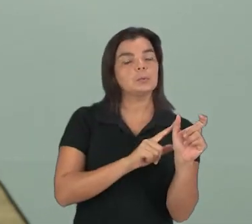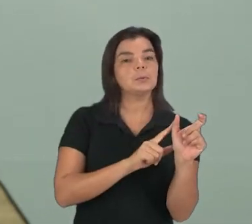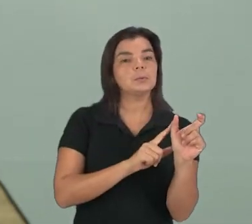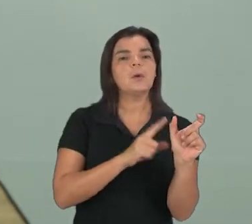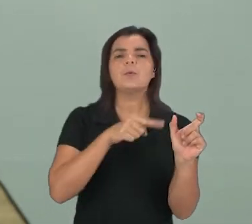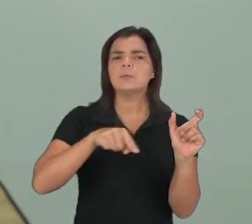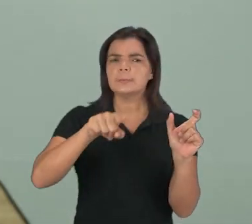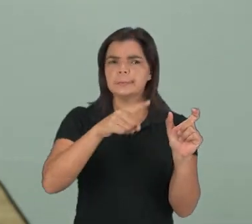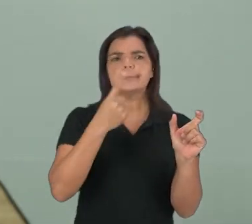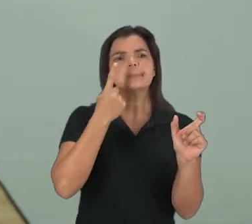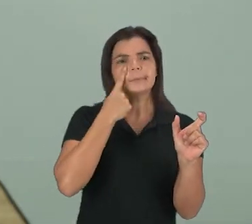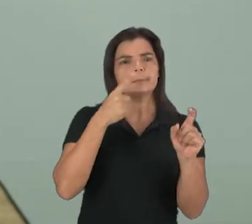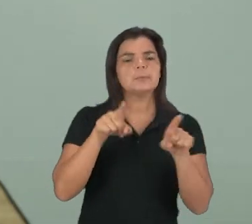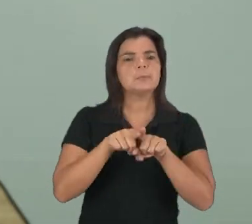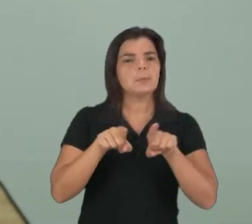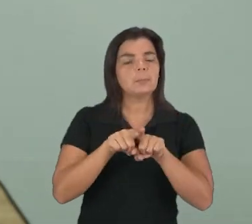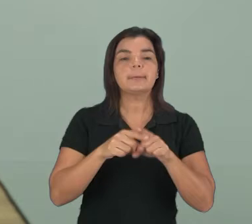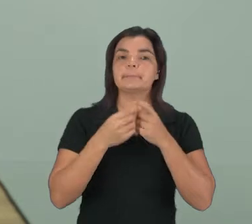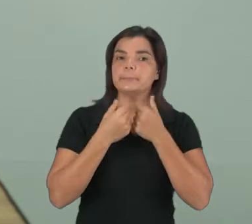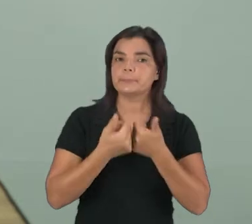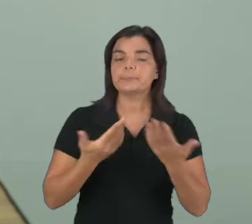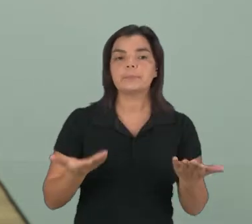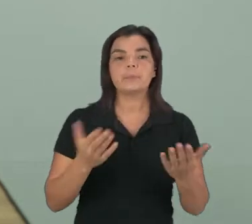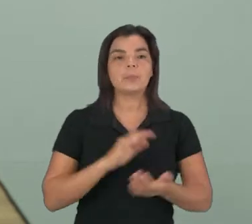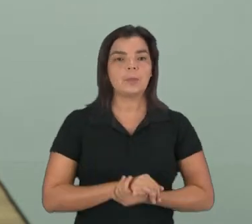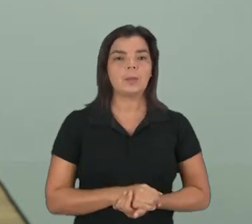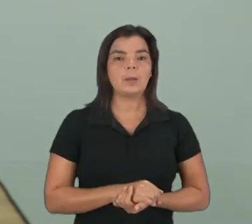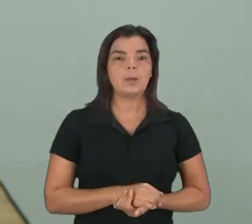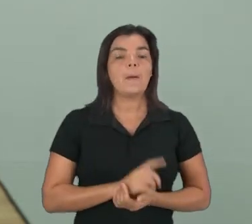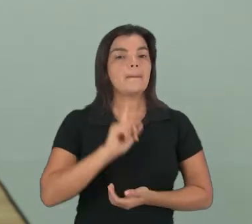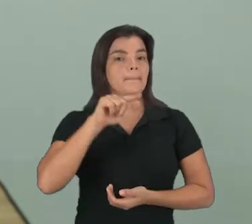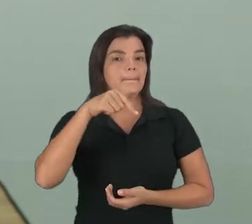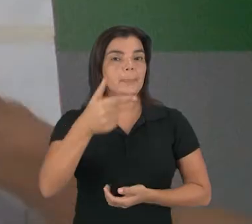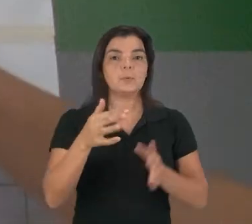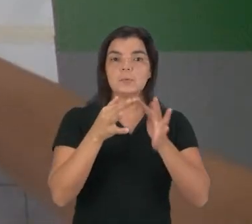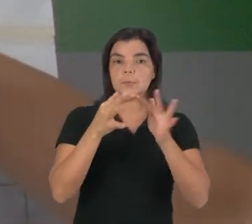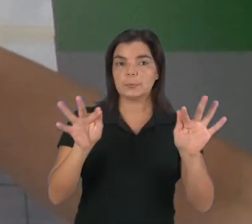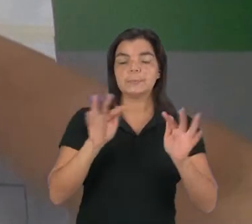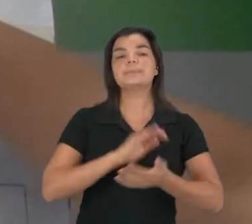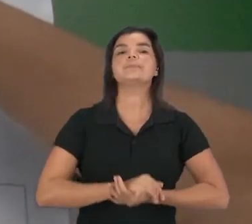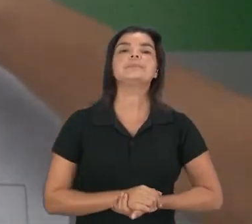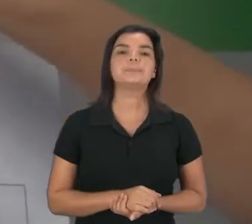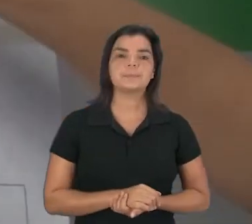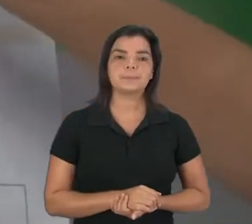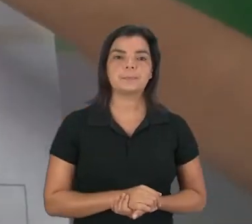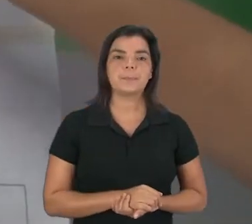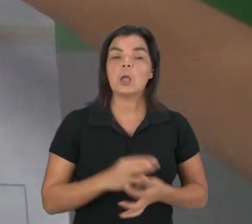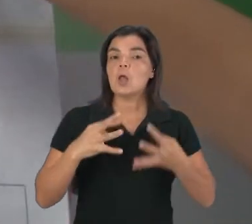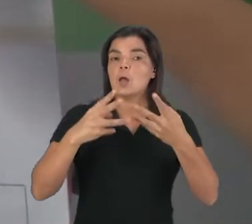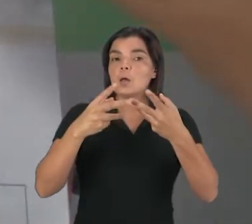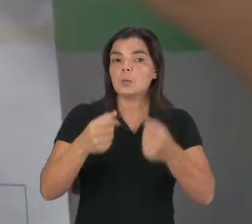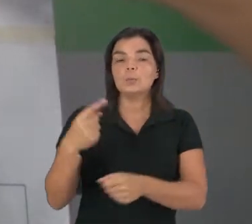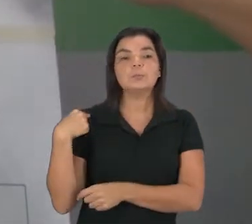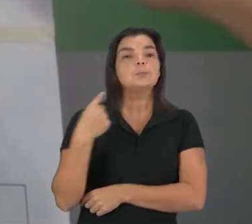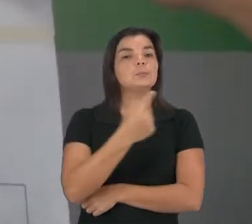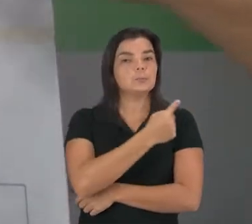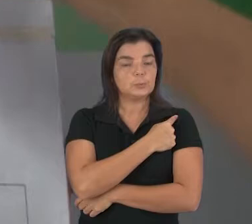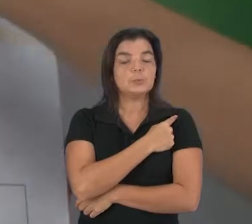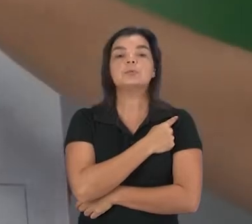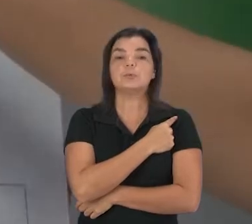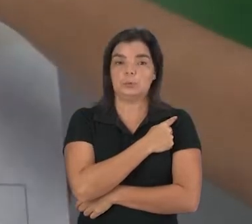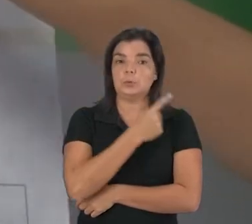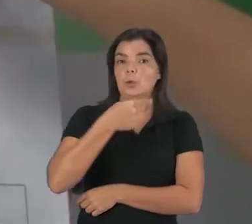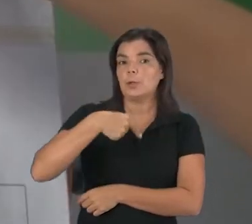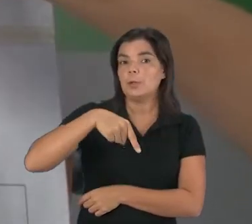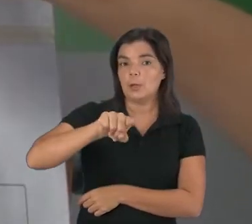Vocês observaram isso também? Muito bem, vamos então para a próxima frase. Todos nós iremos